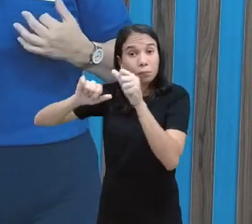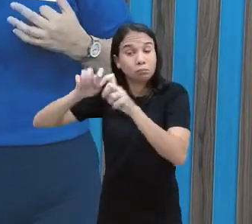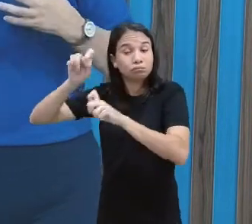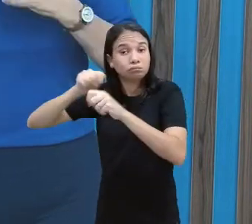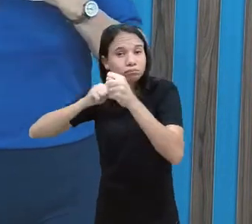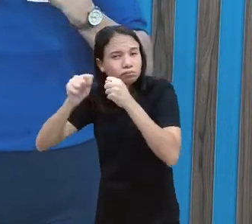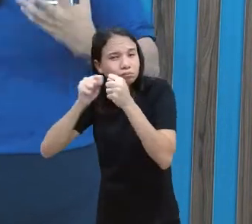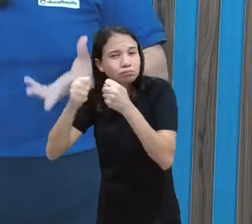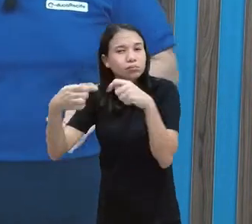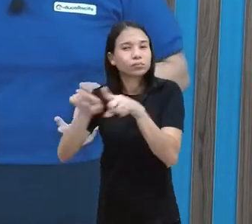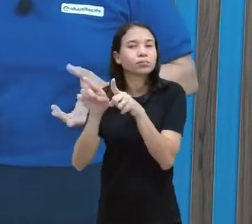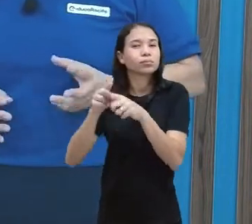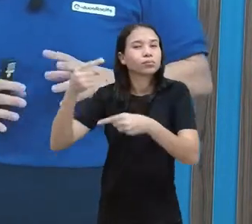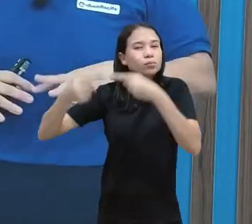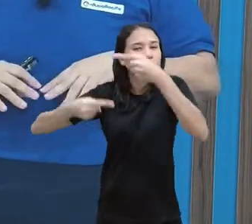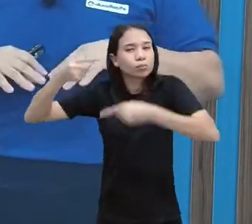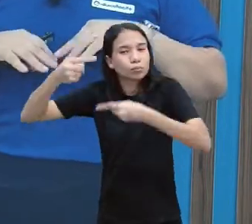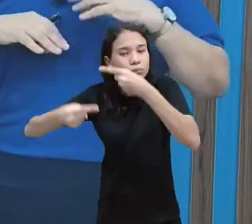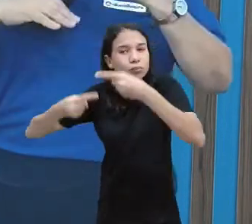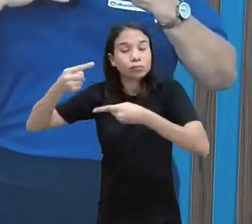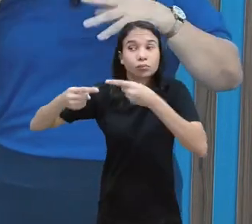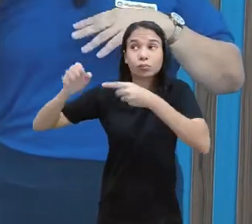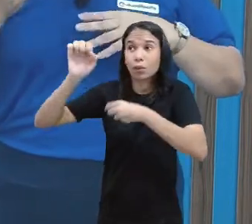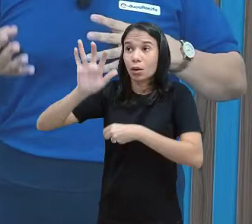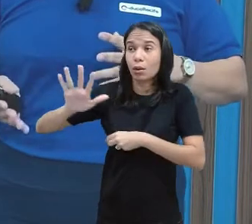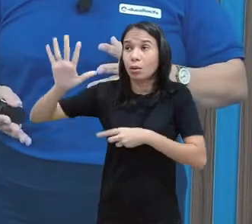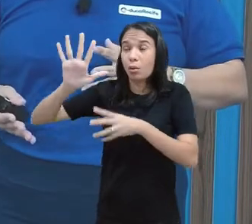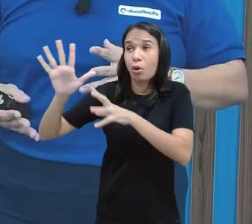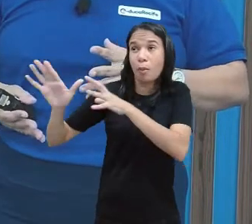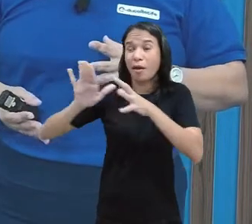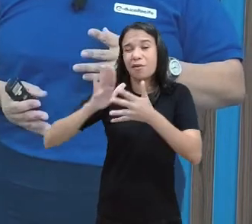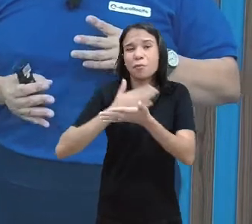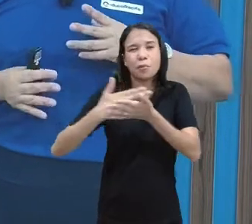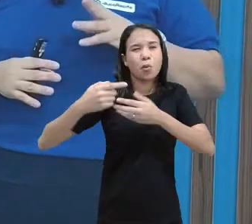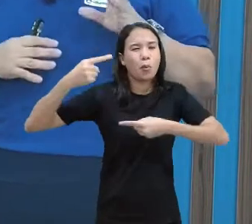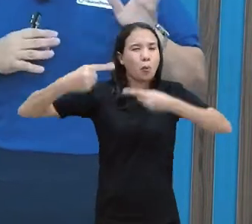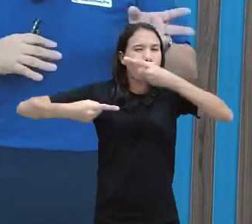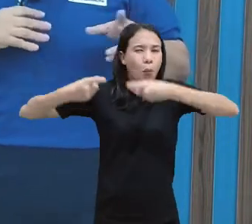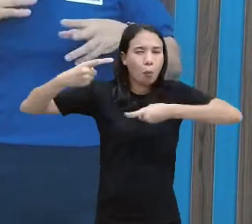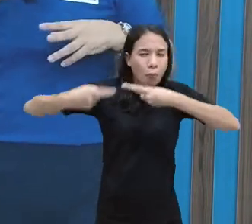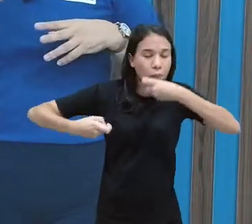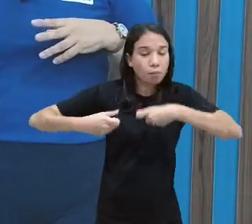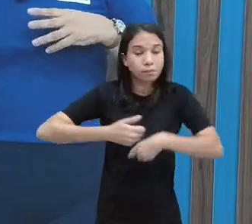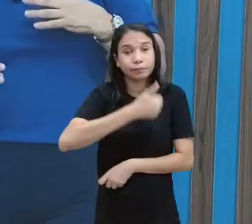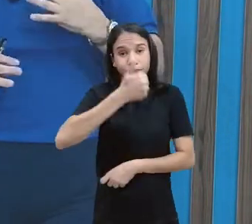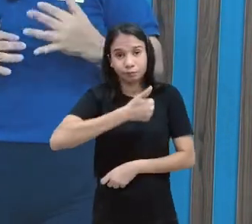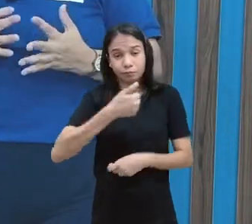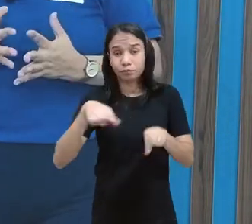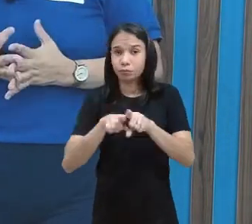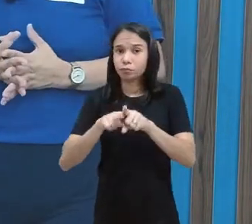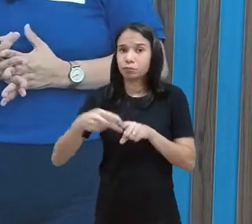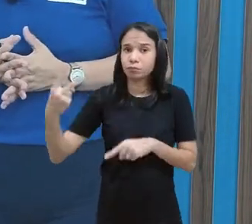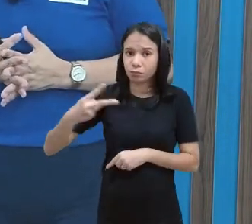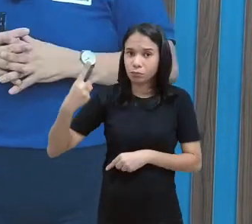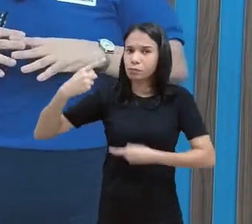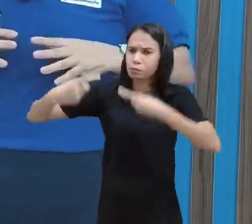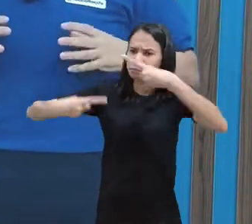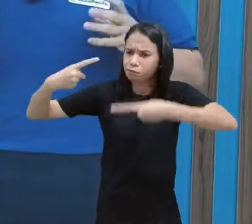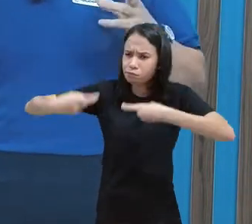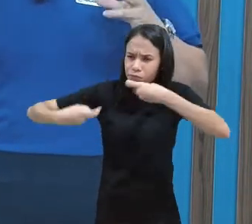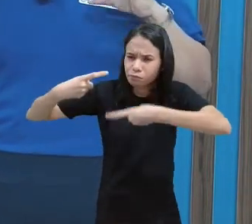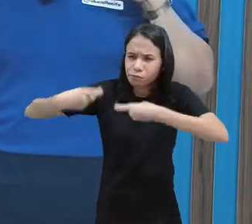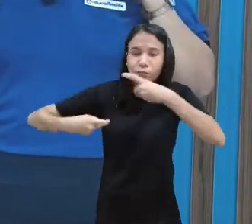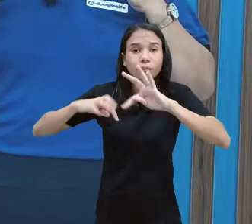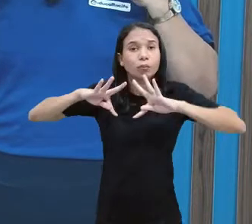né, mudanças políticas, né, depois vieram as guerras, né, a Primeira e a Segunda Guerra, tudo isso